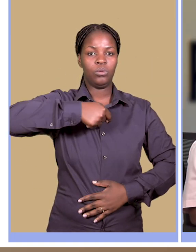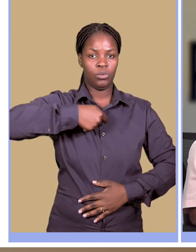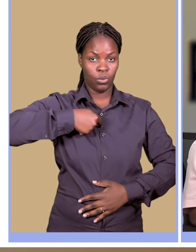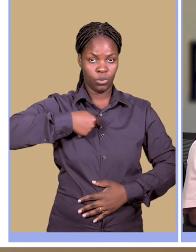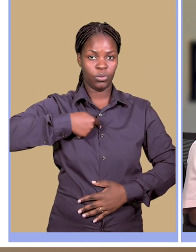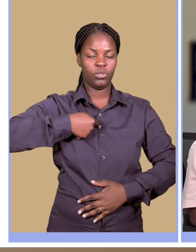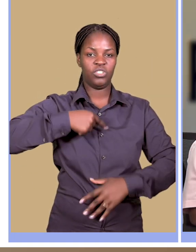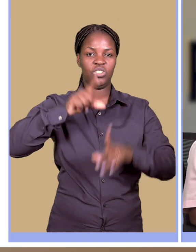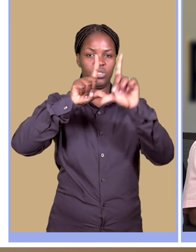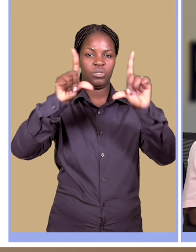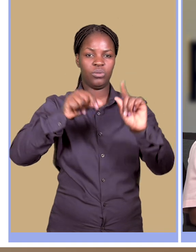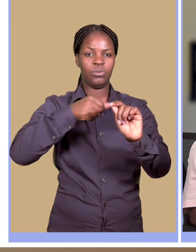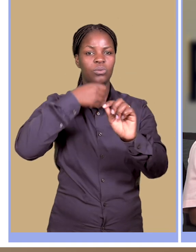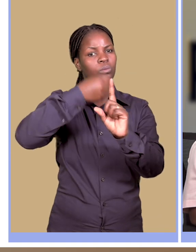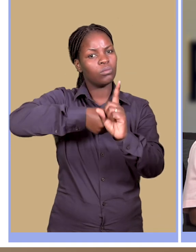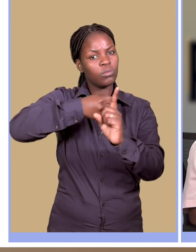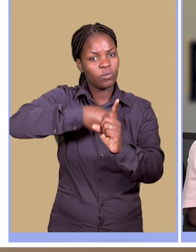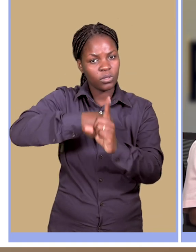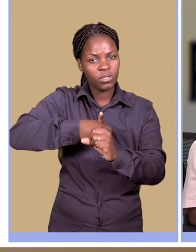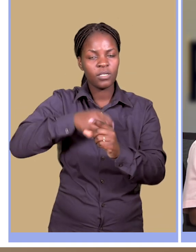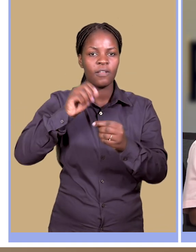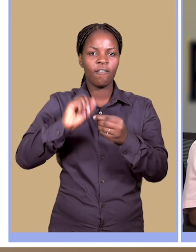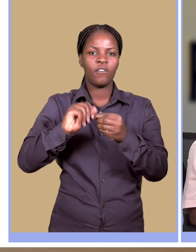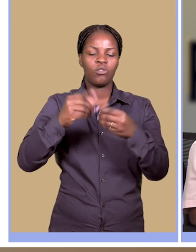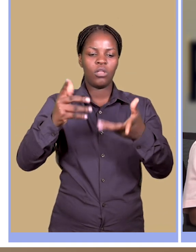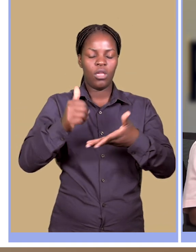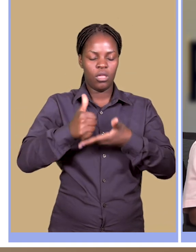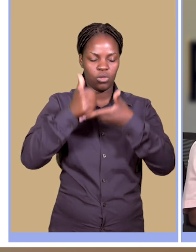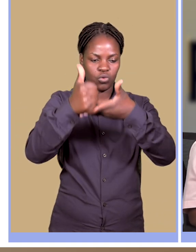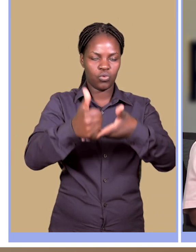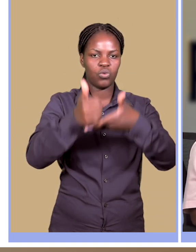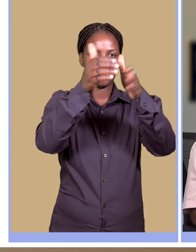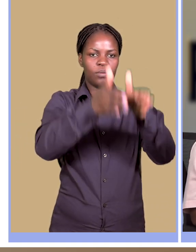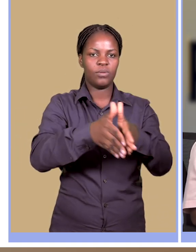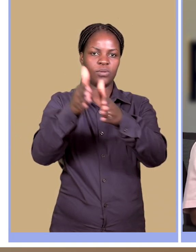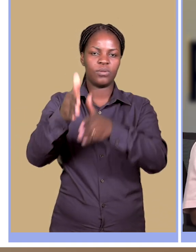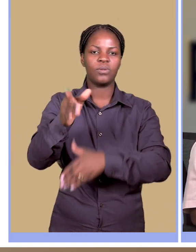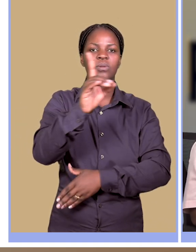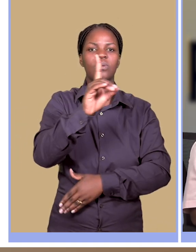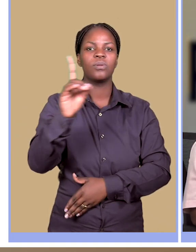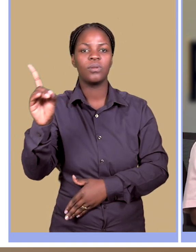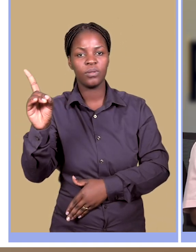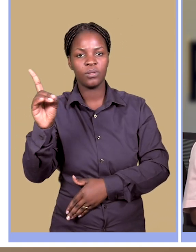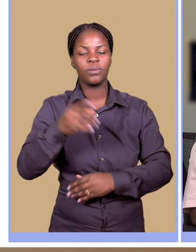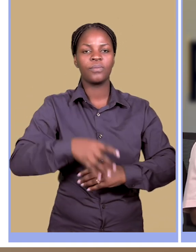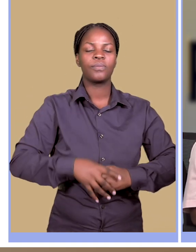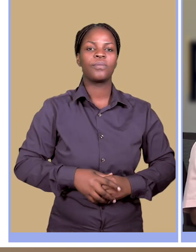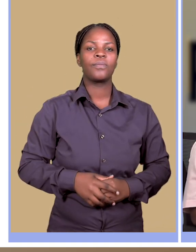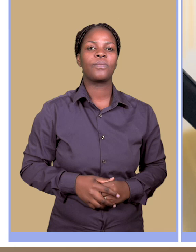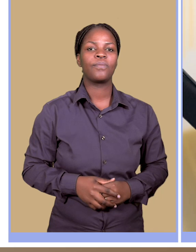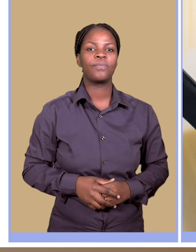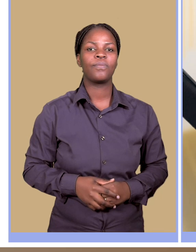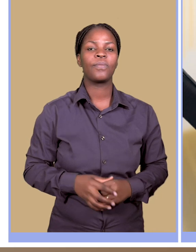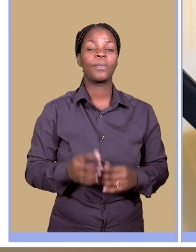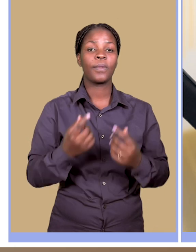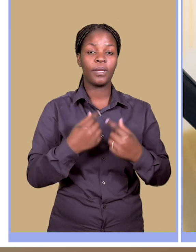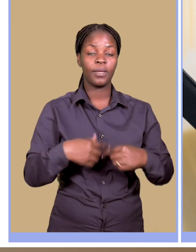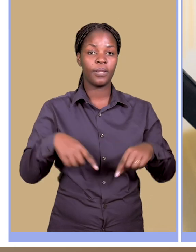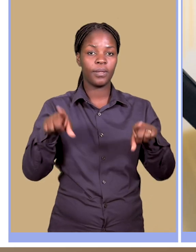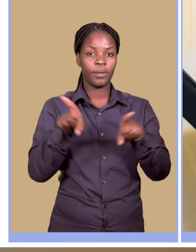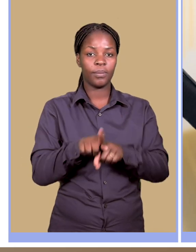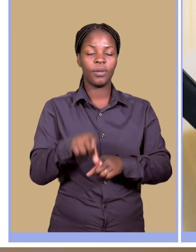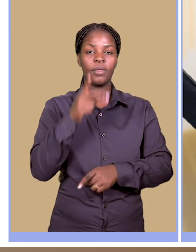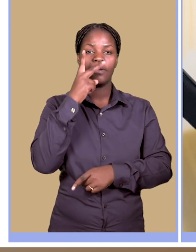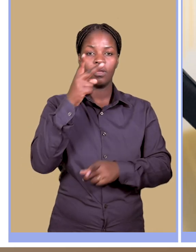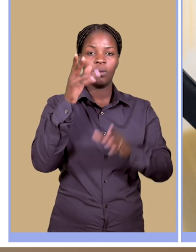portanto, da nossa advocacia, é olhar para o grupo das pessoas com deficiência. Portanto, e olhar as pessoas com